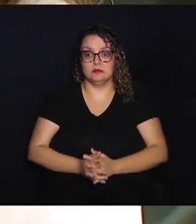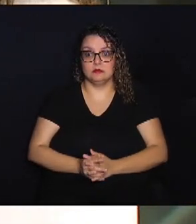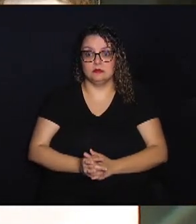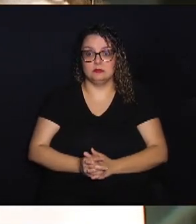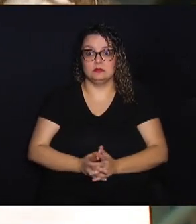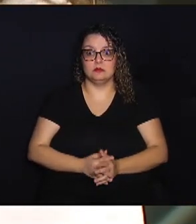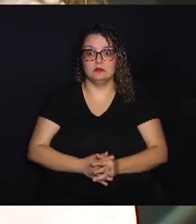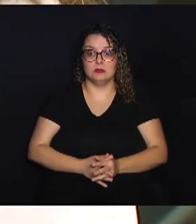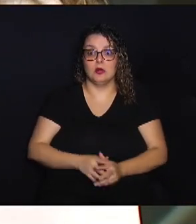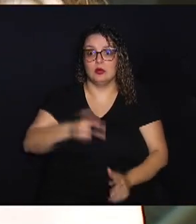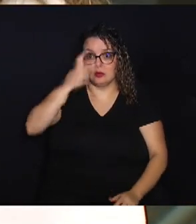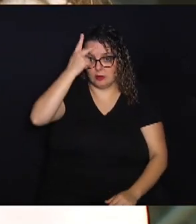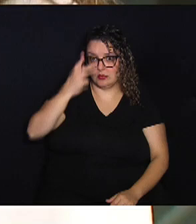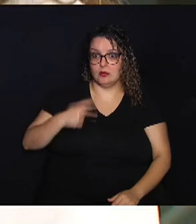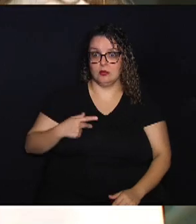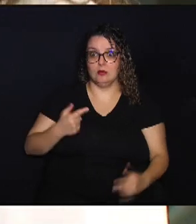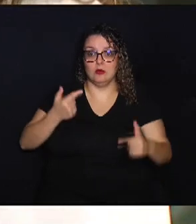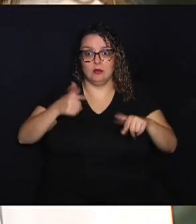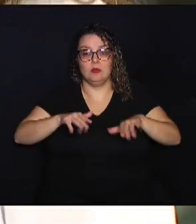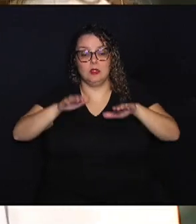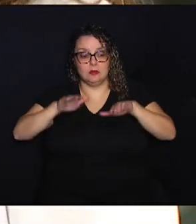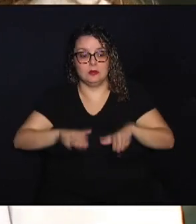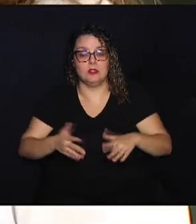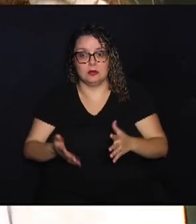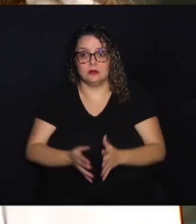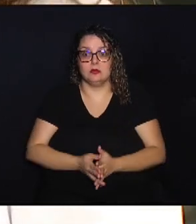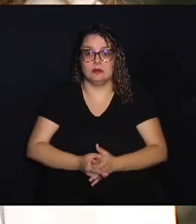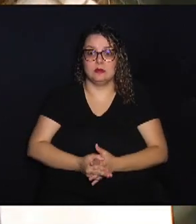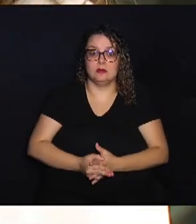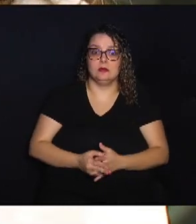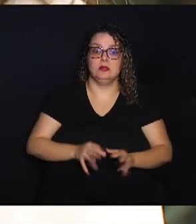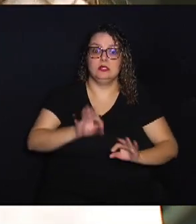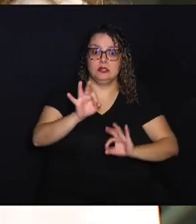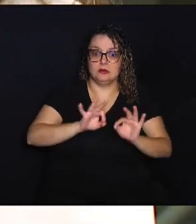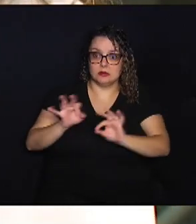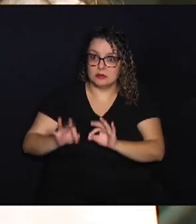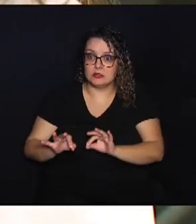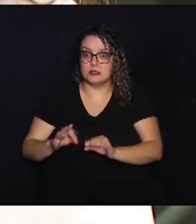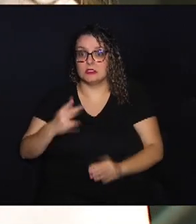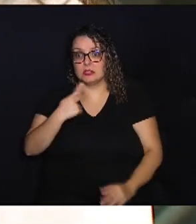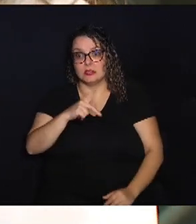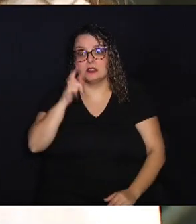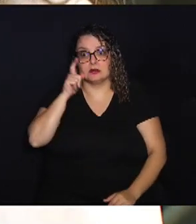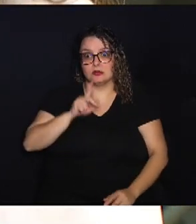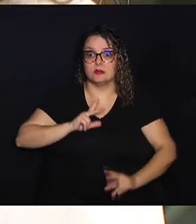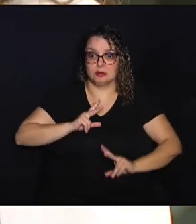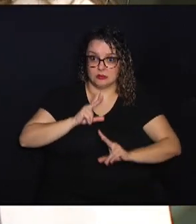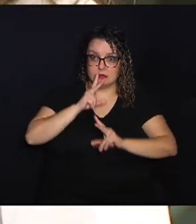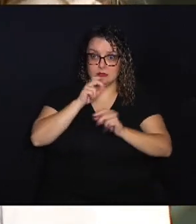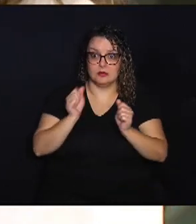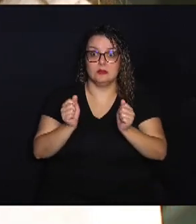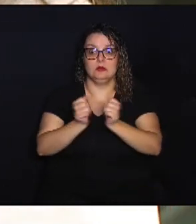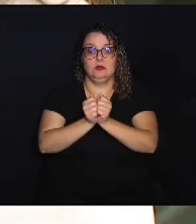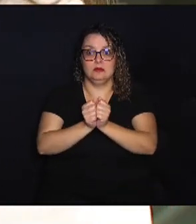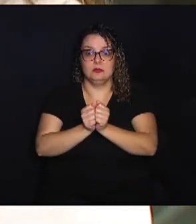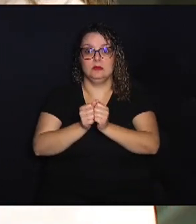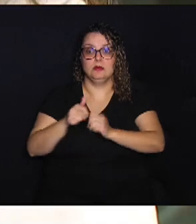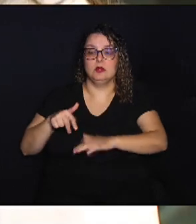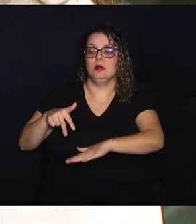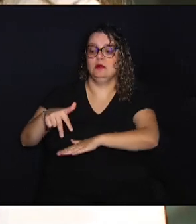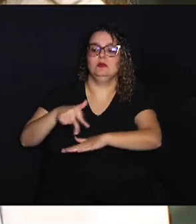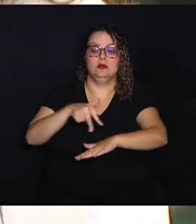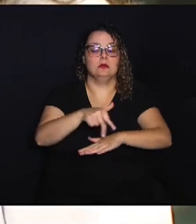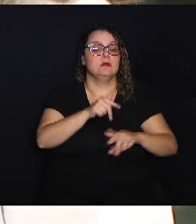o próprio estabelecimento deles na cidade, né? Foi a partir dessas organizações que eles conseguiram se fortalecer e ir ocupando realmente